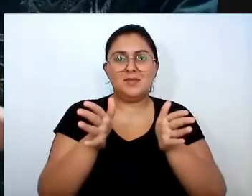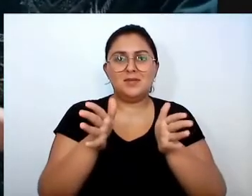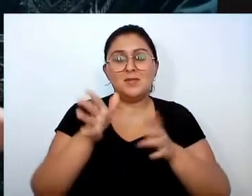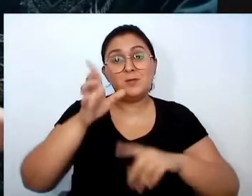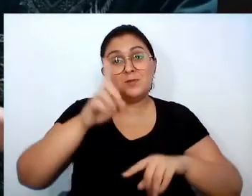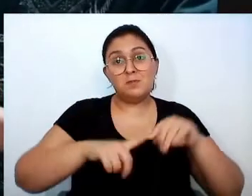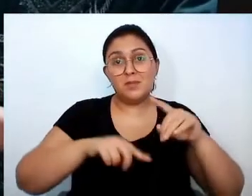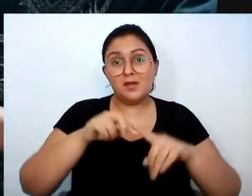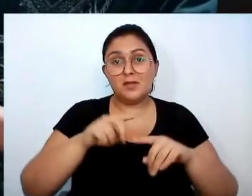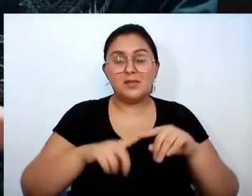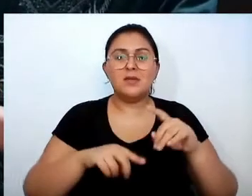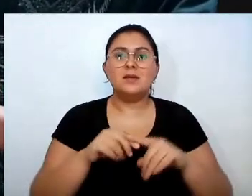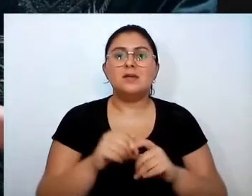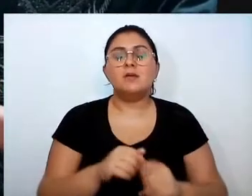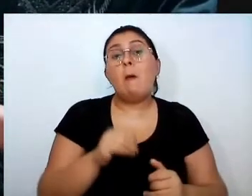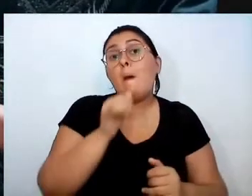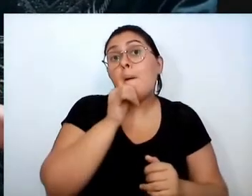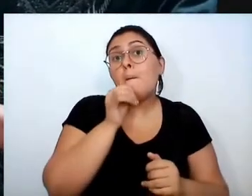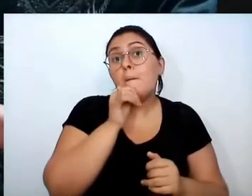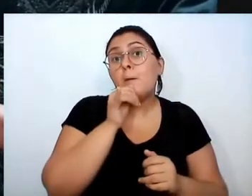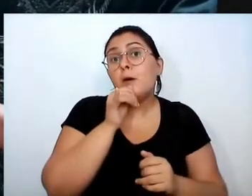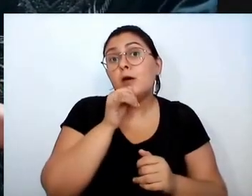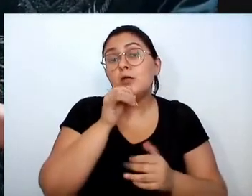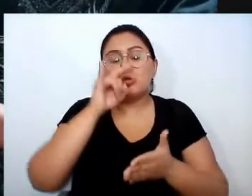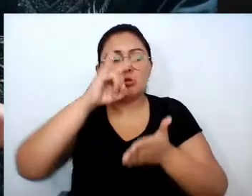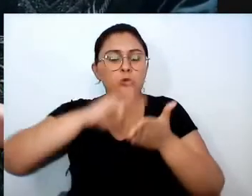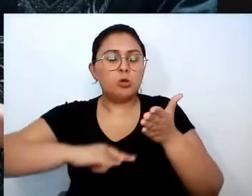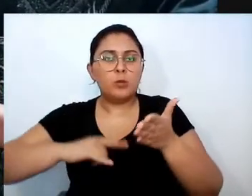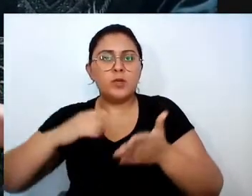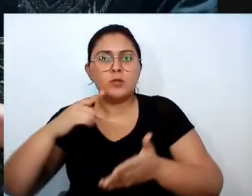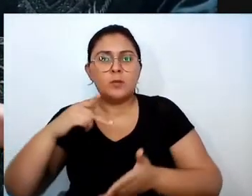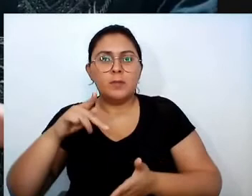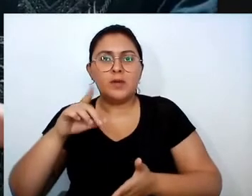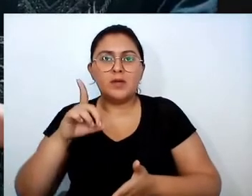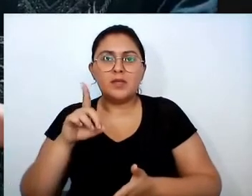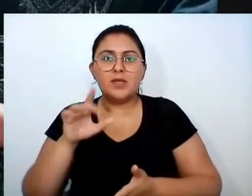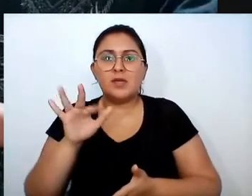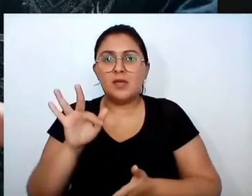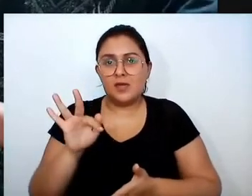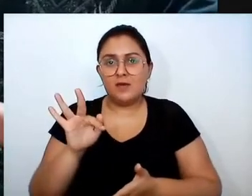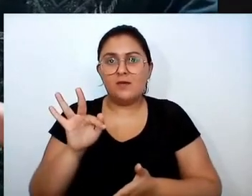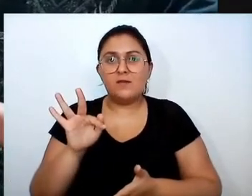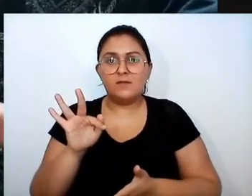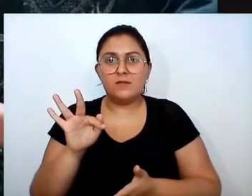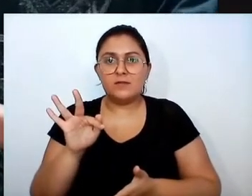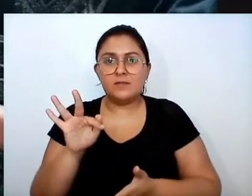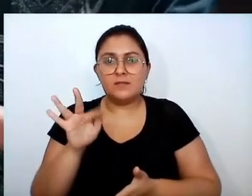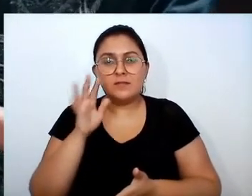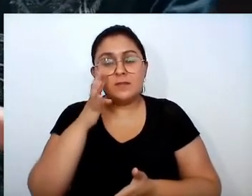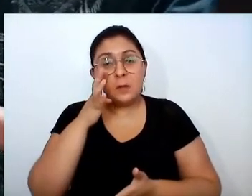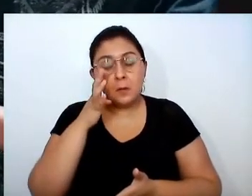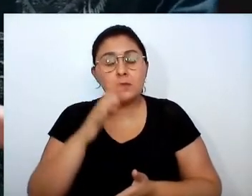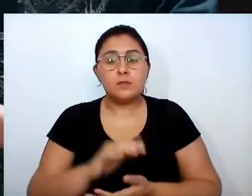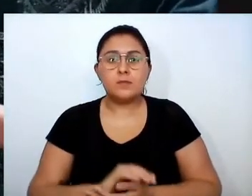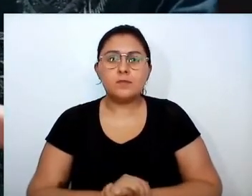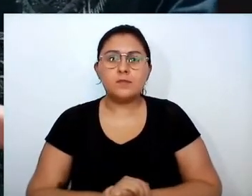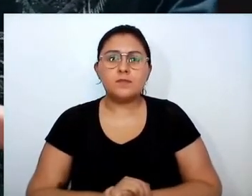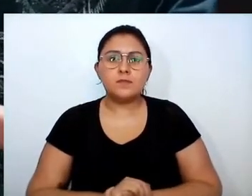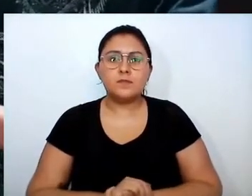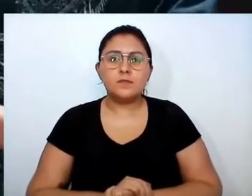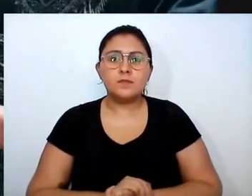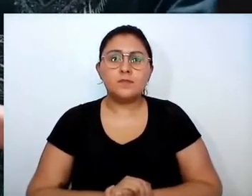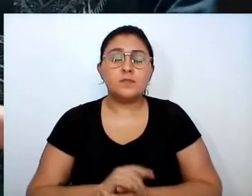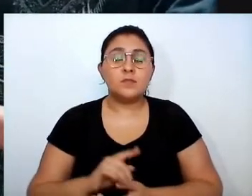para os materiais, por exemplo, material que vem em PDF, né, em formato de imagem. A gente, os leitores de telas, os softwares,